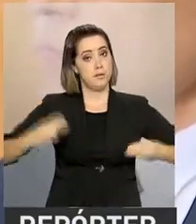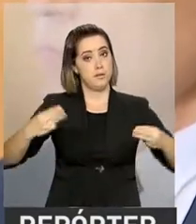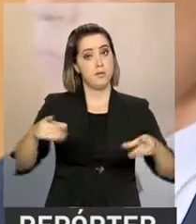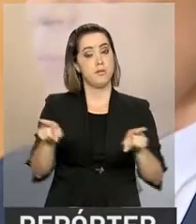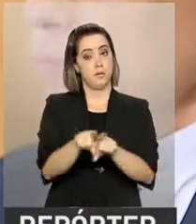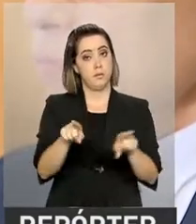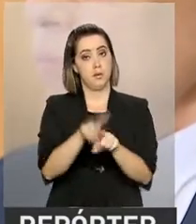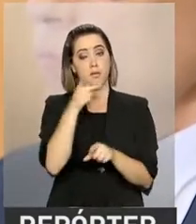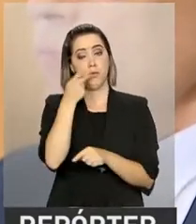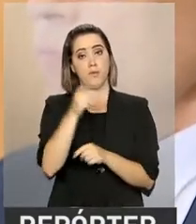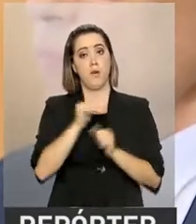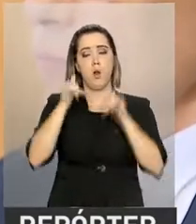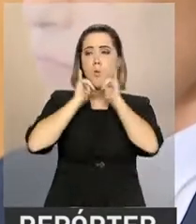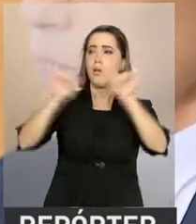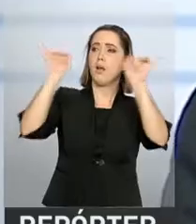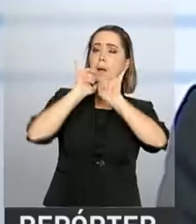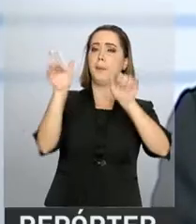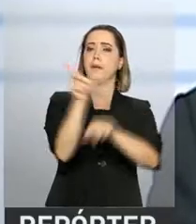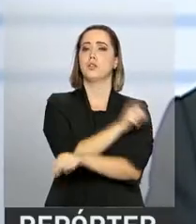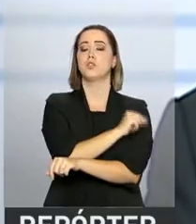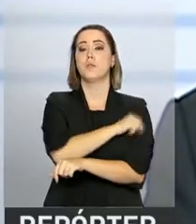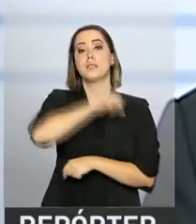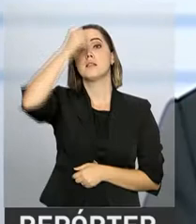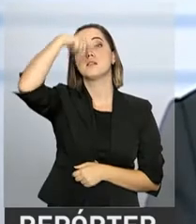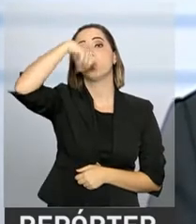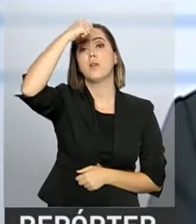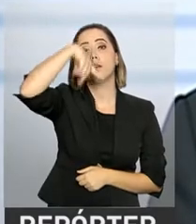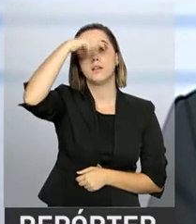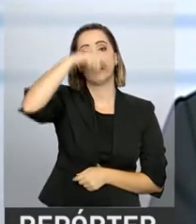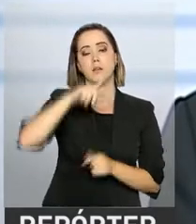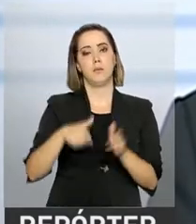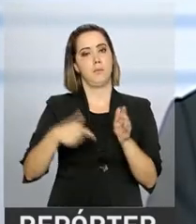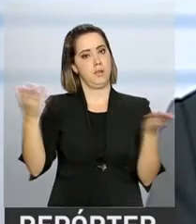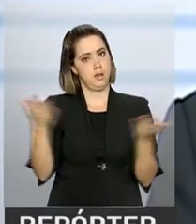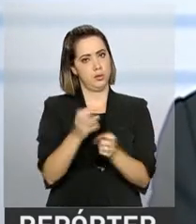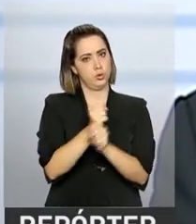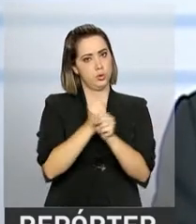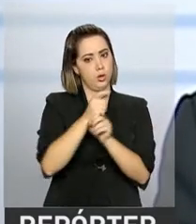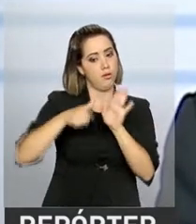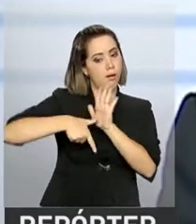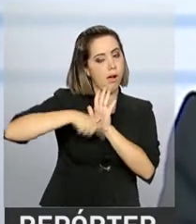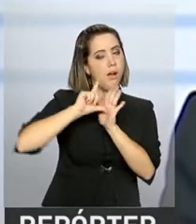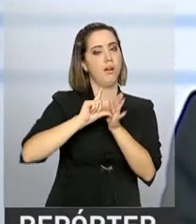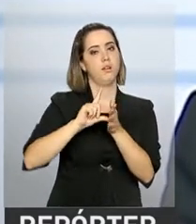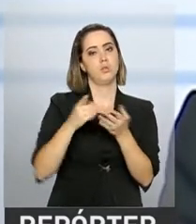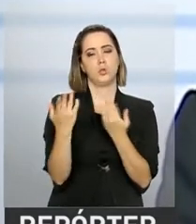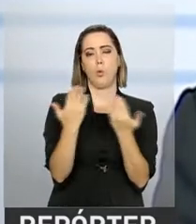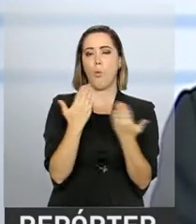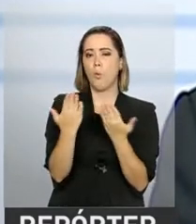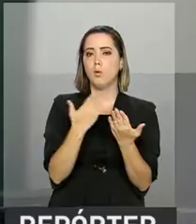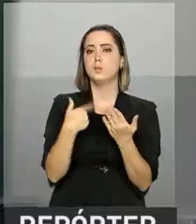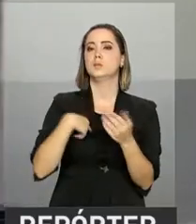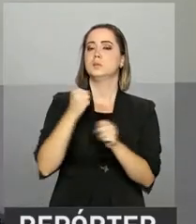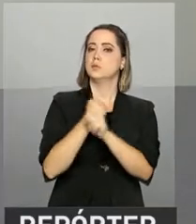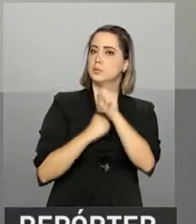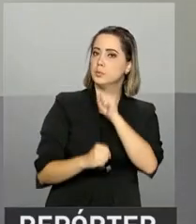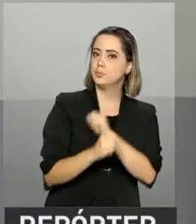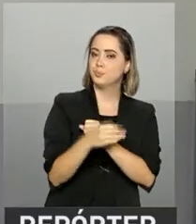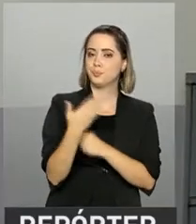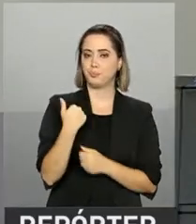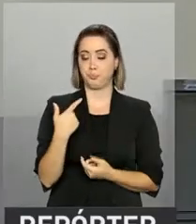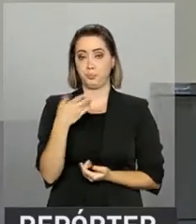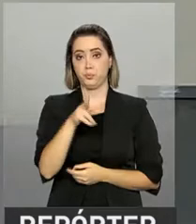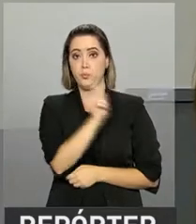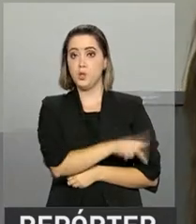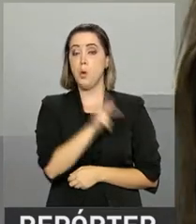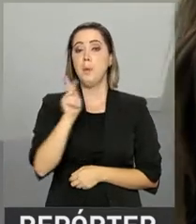a campanha de vacinação contra a gripe será antecipada neste ano, a exemplo do que ocorreu em 2016. Professores da